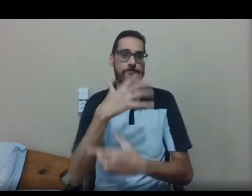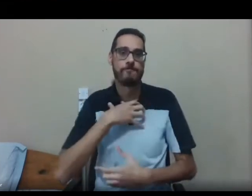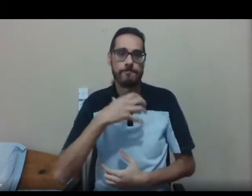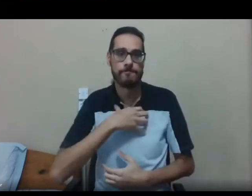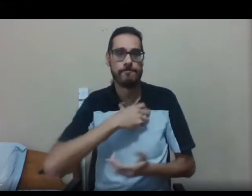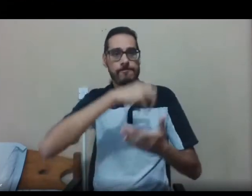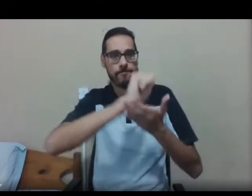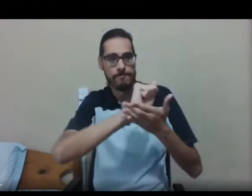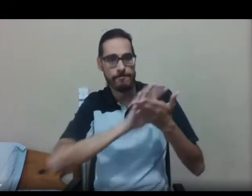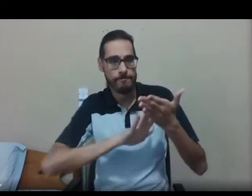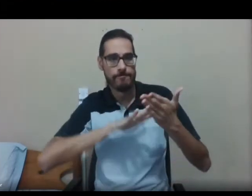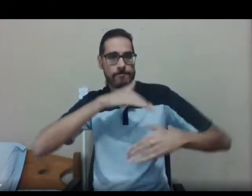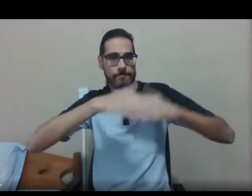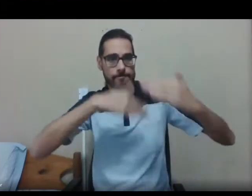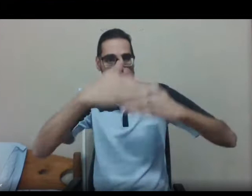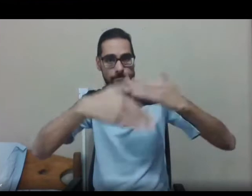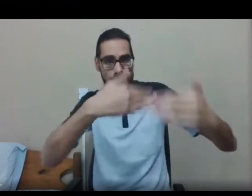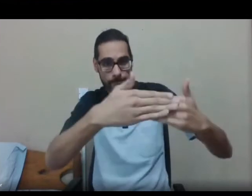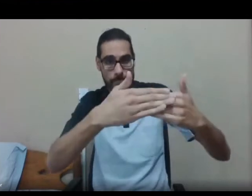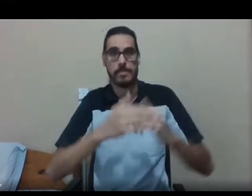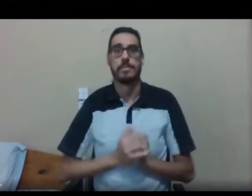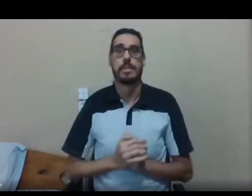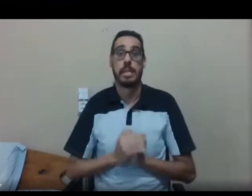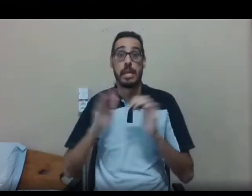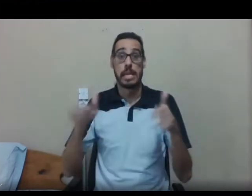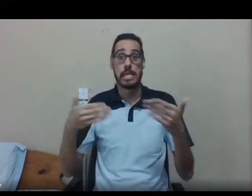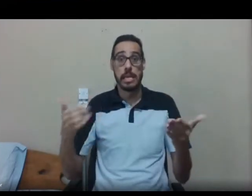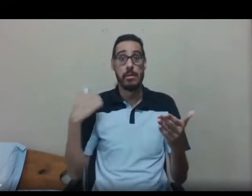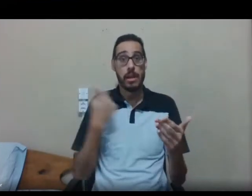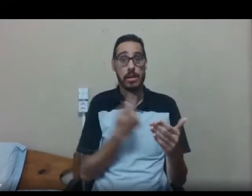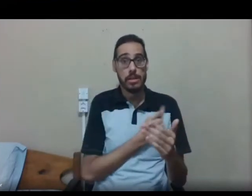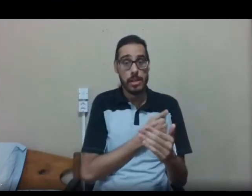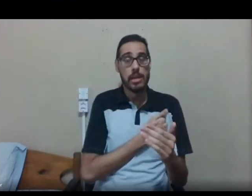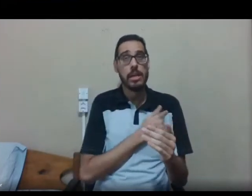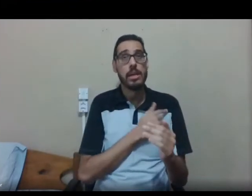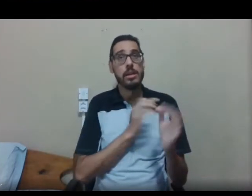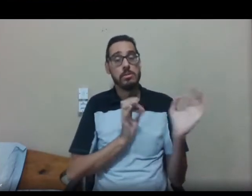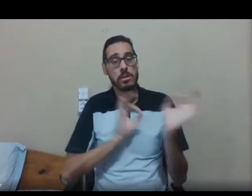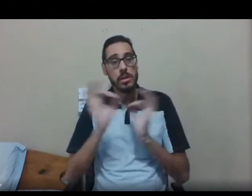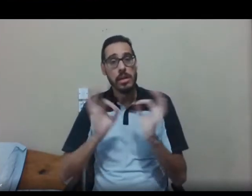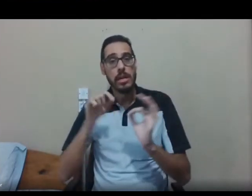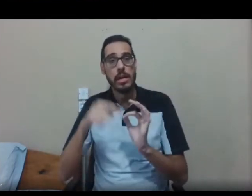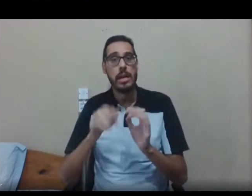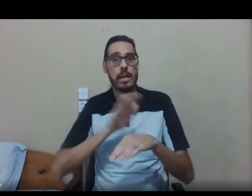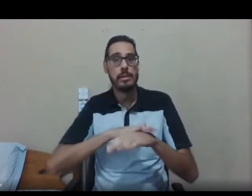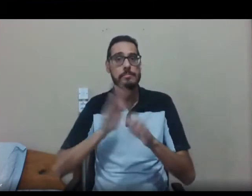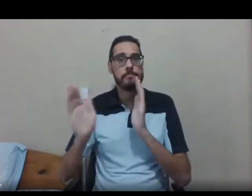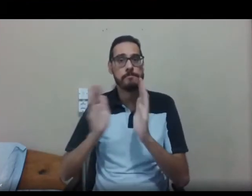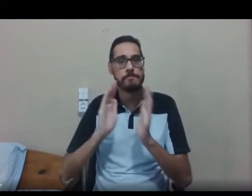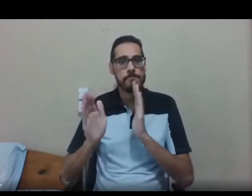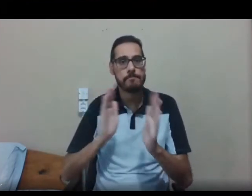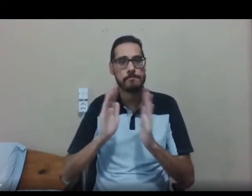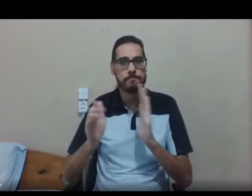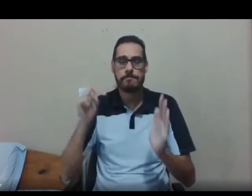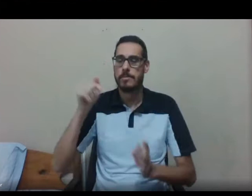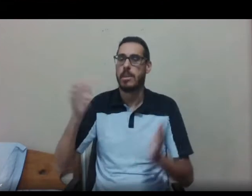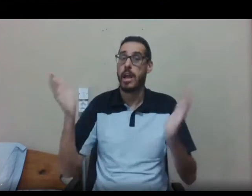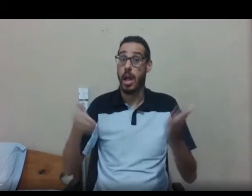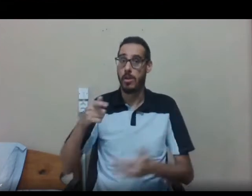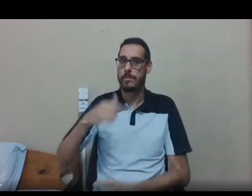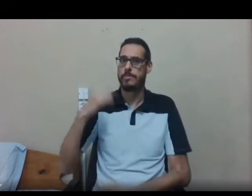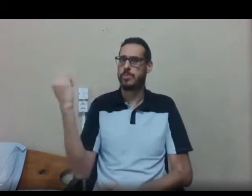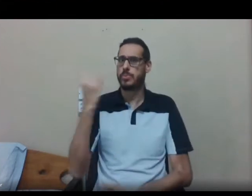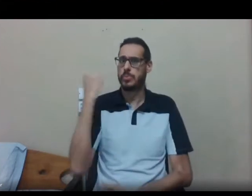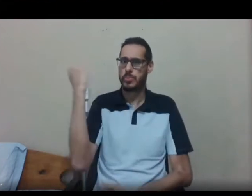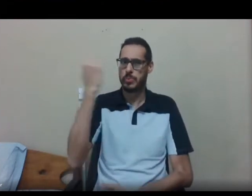as possibilidades também de, durante esse período, os cursos se realizarem palestras, oficinas, atividades até mesmo de